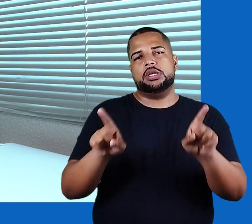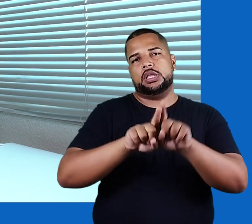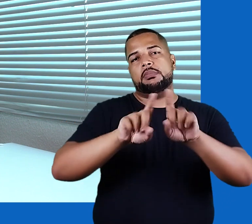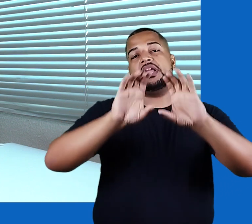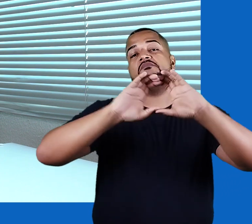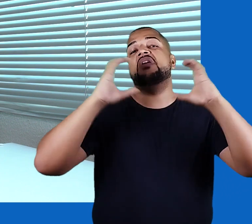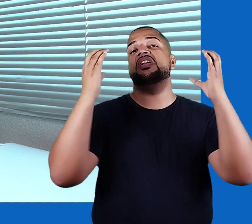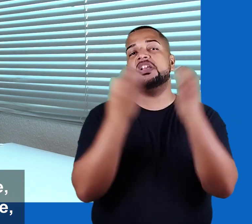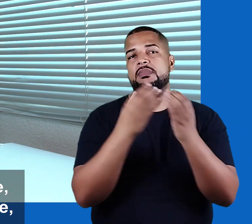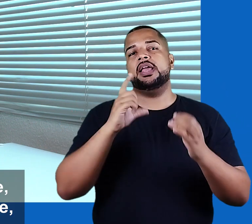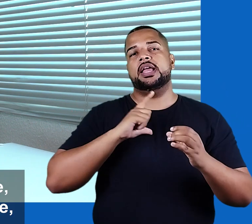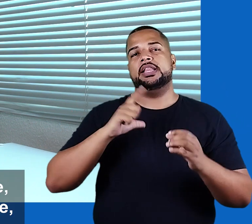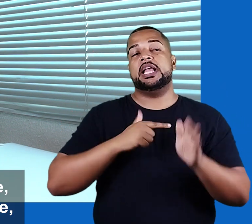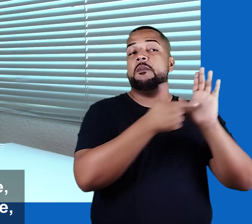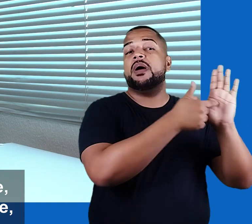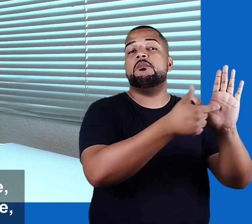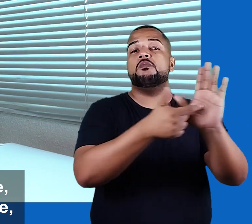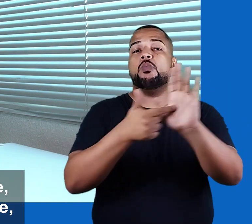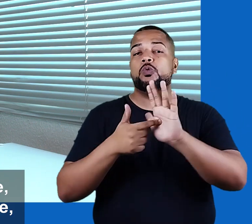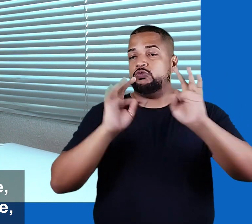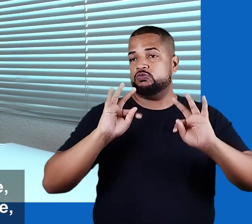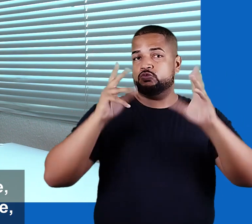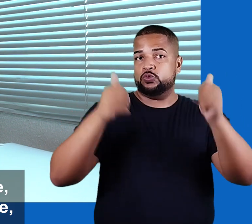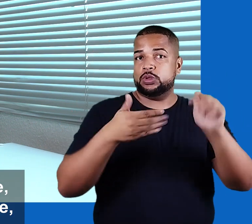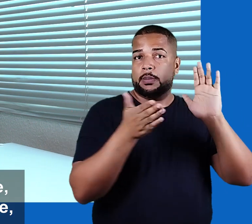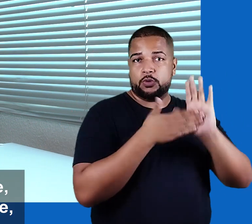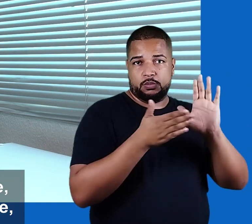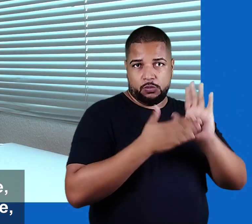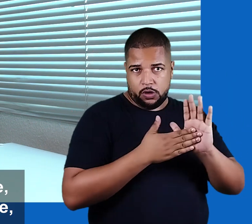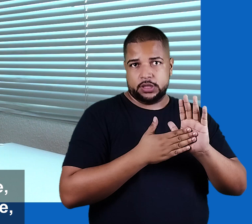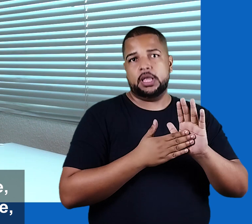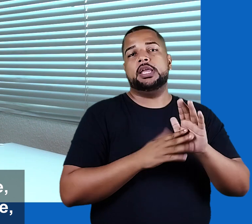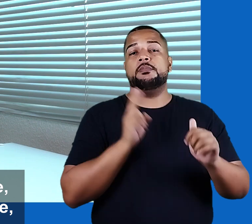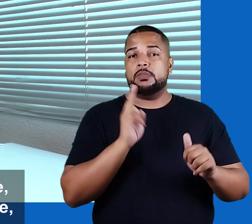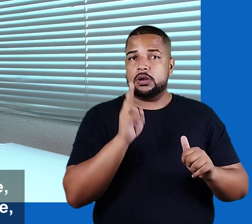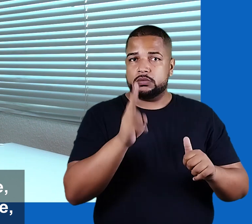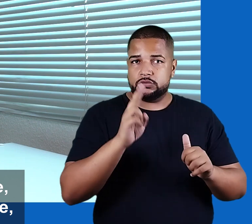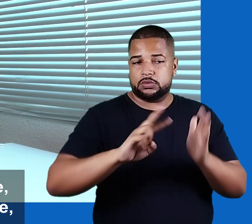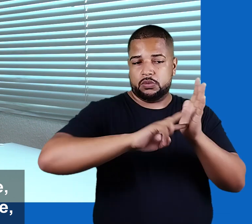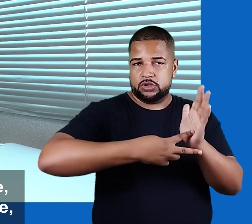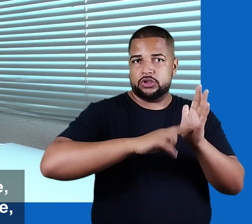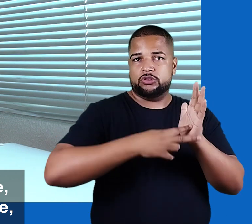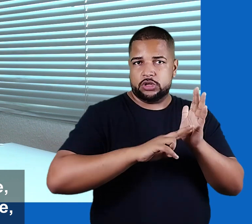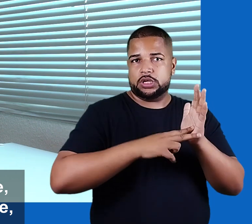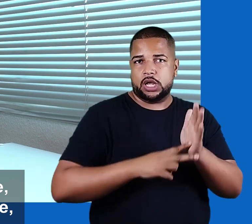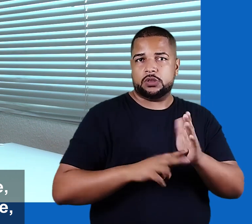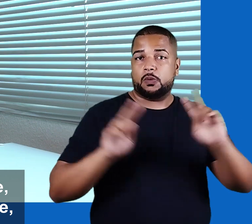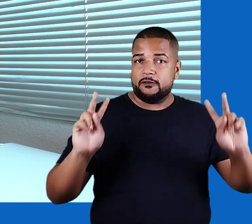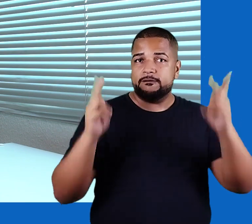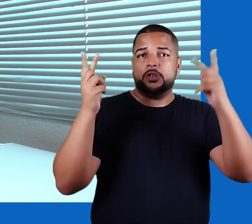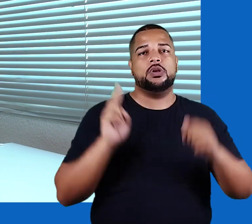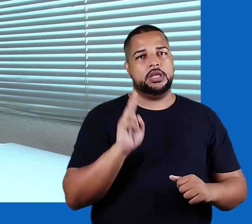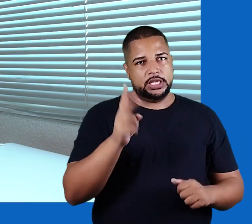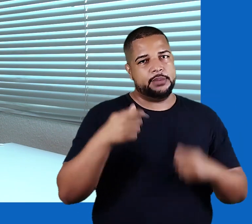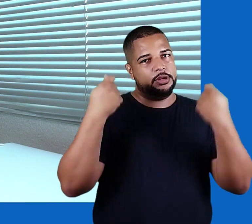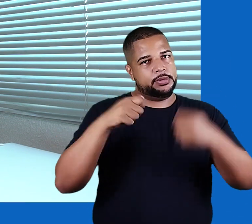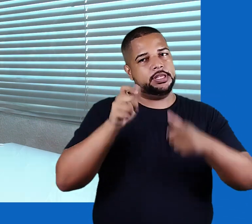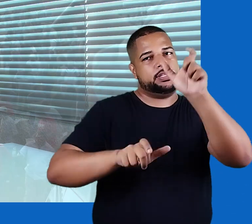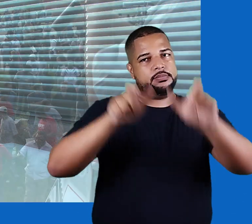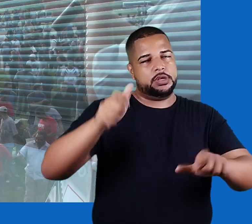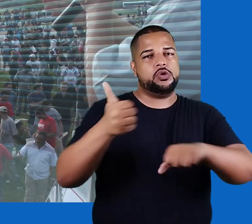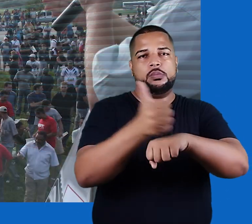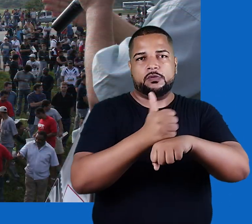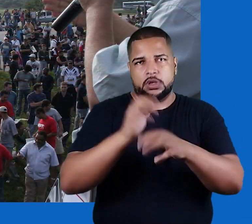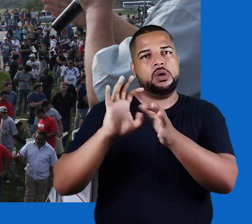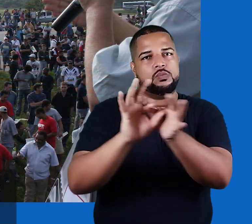sentar, conversar, discutir, mostrar a situação, mostrar para eles que para manter tudo isso que nós temos hoje depende da união